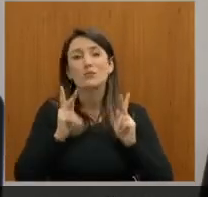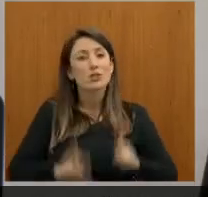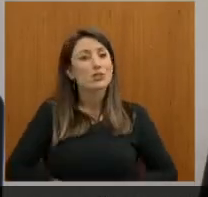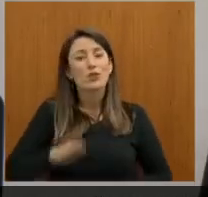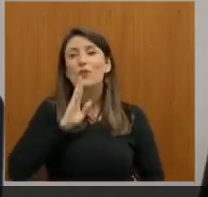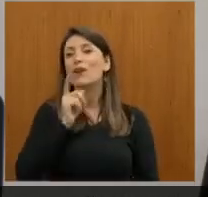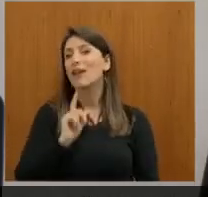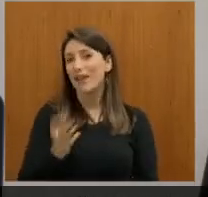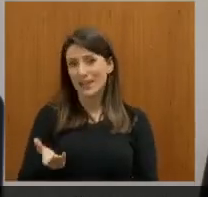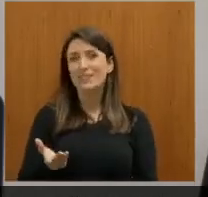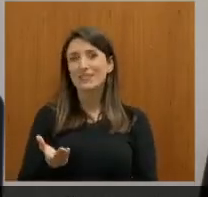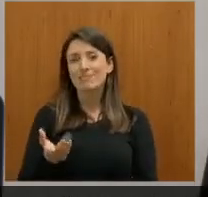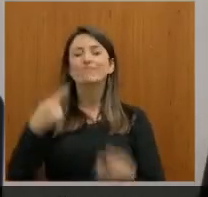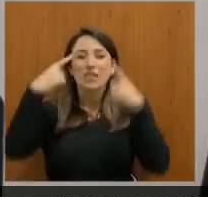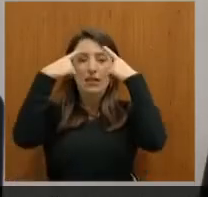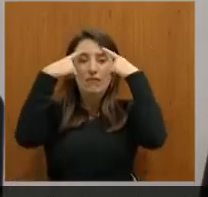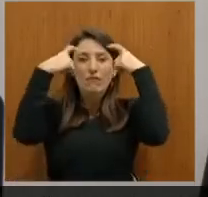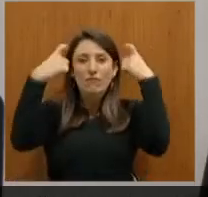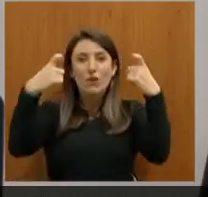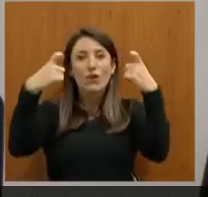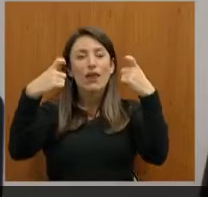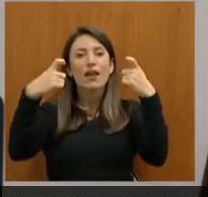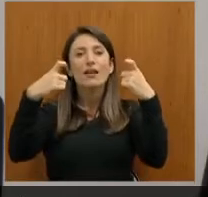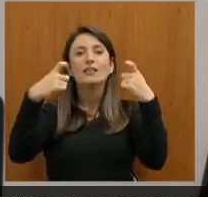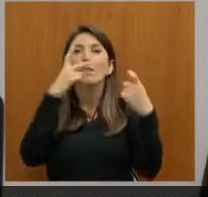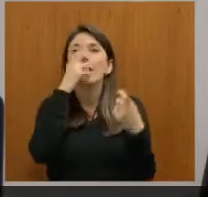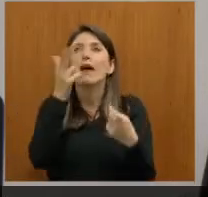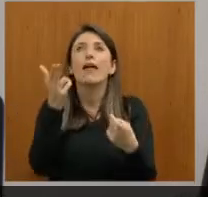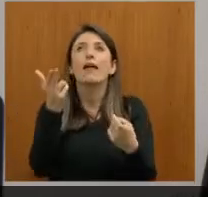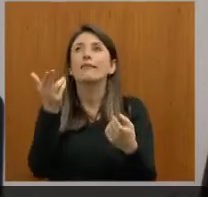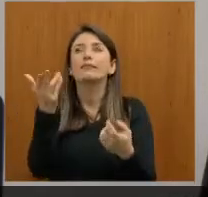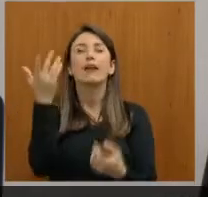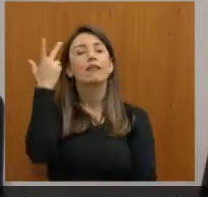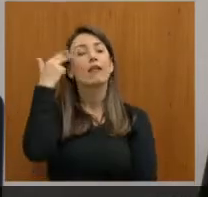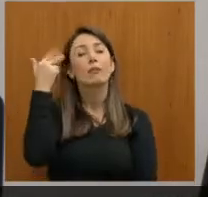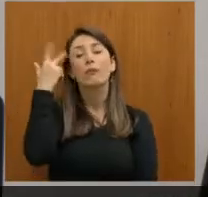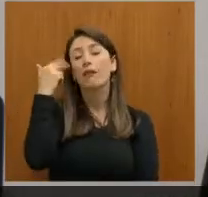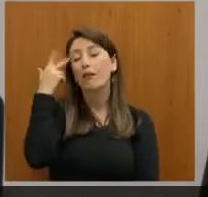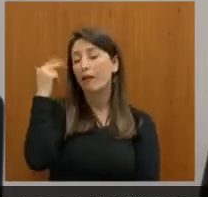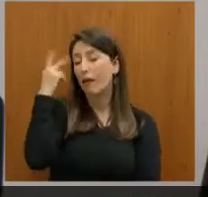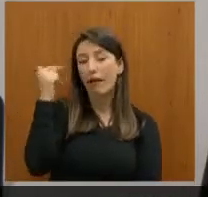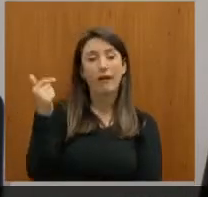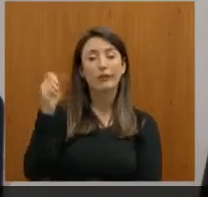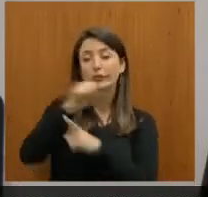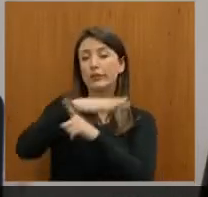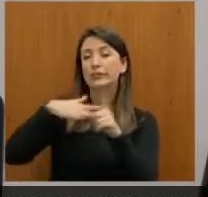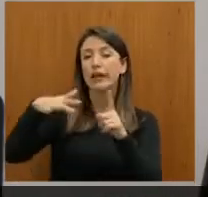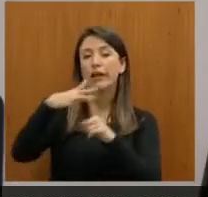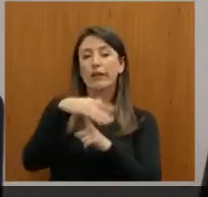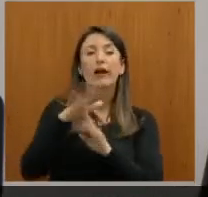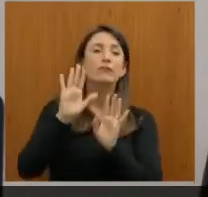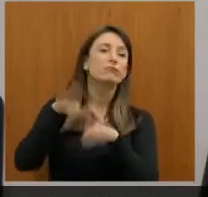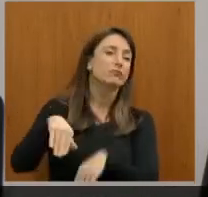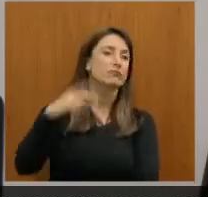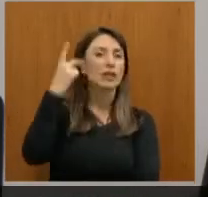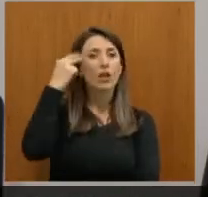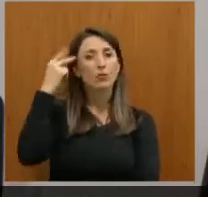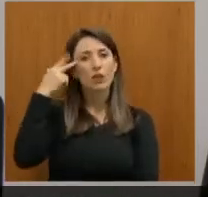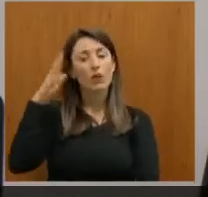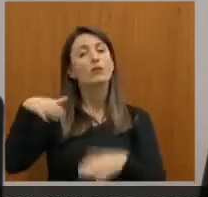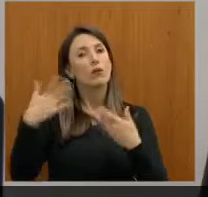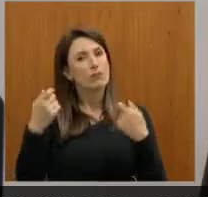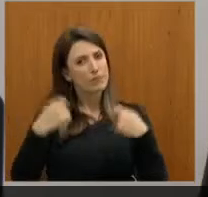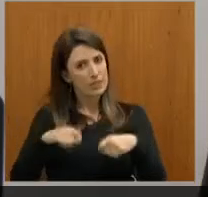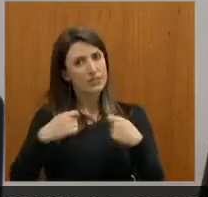como a violência é algo muito naturalizado na nossa sociedade é preciso que se tenha Claro conhecimento